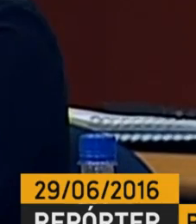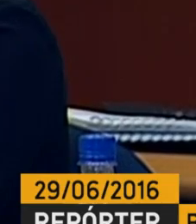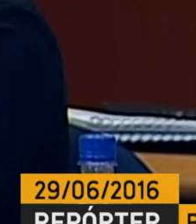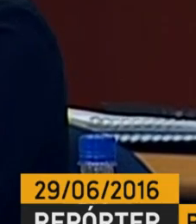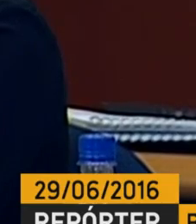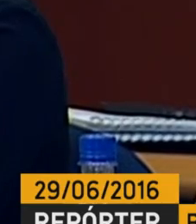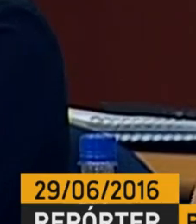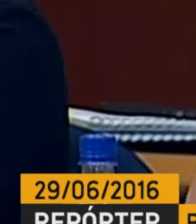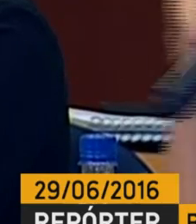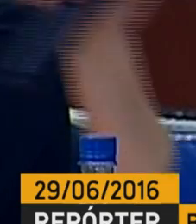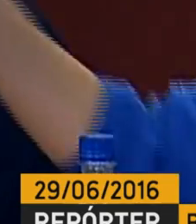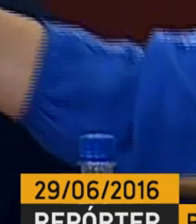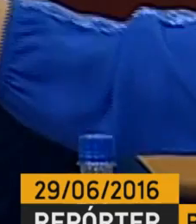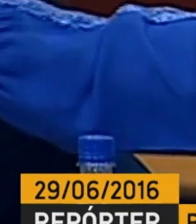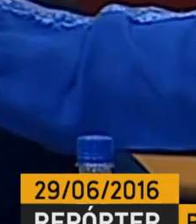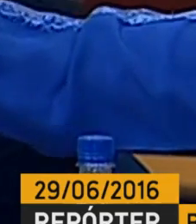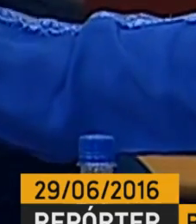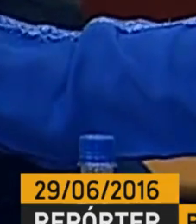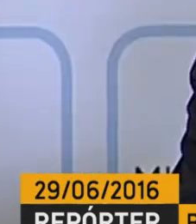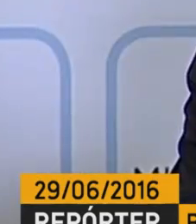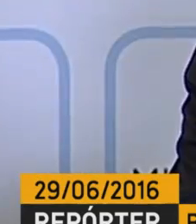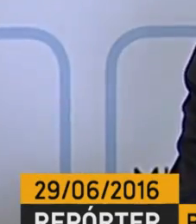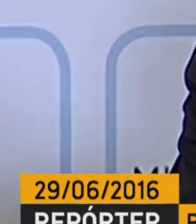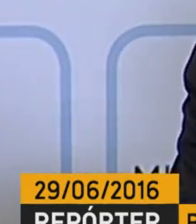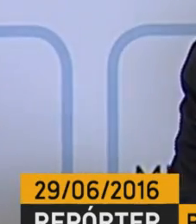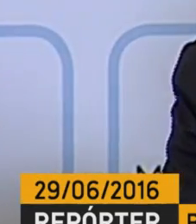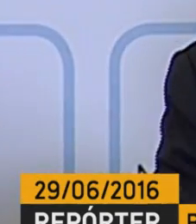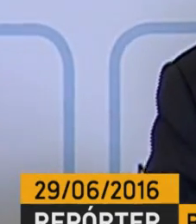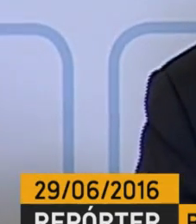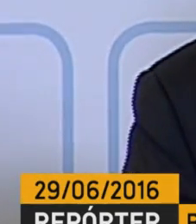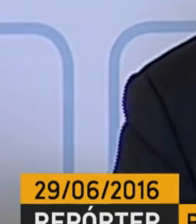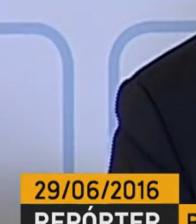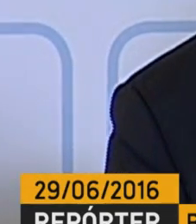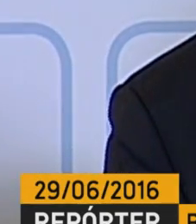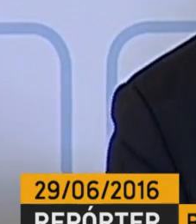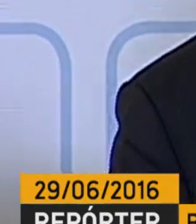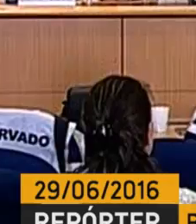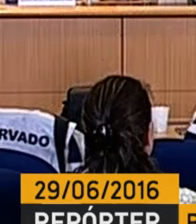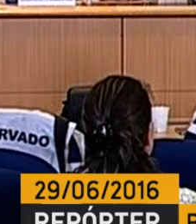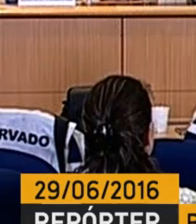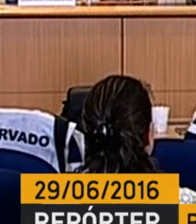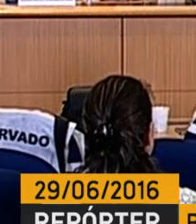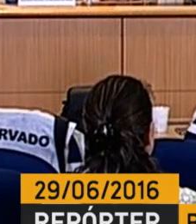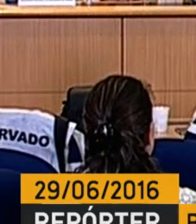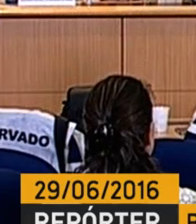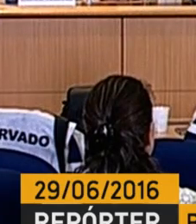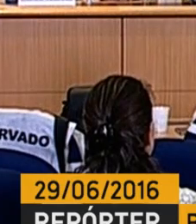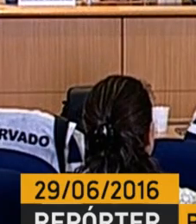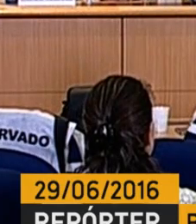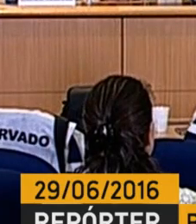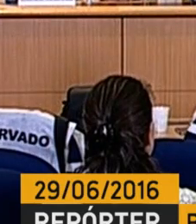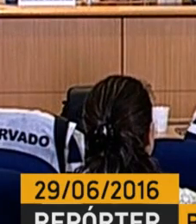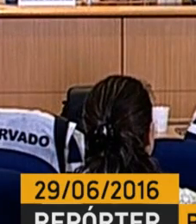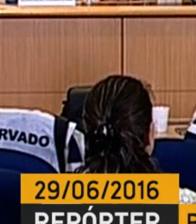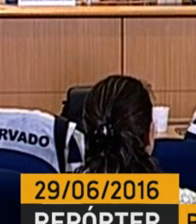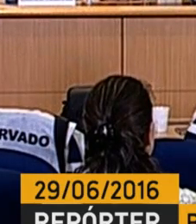alguma multa por favor obrigada Antônia vai responder faça